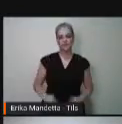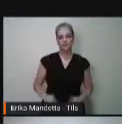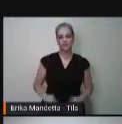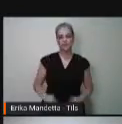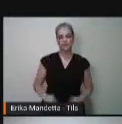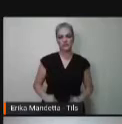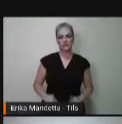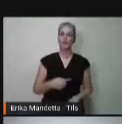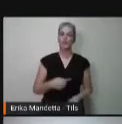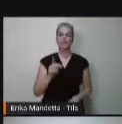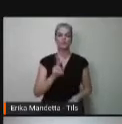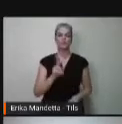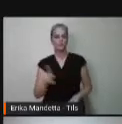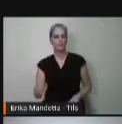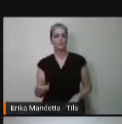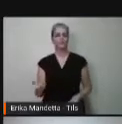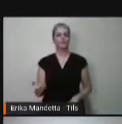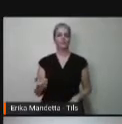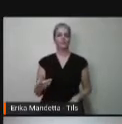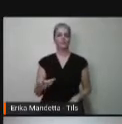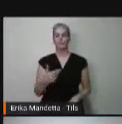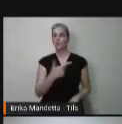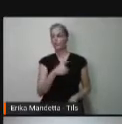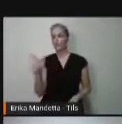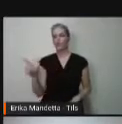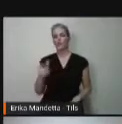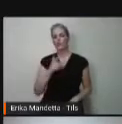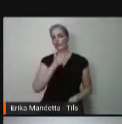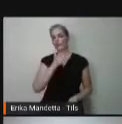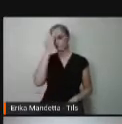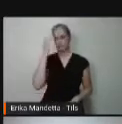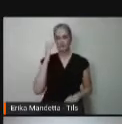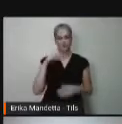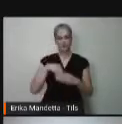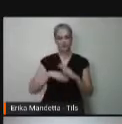fazem parte da escola,